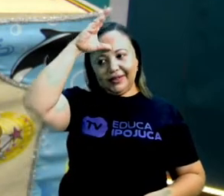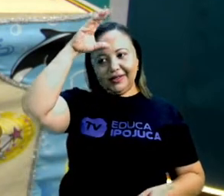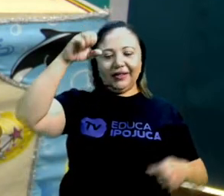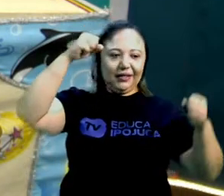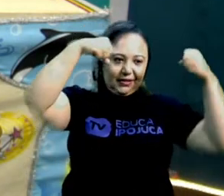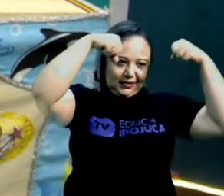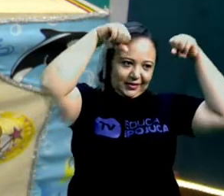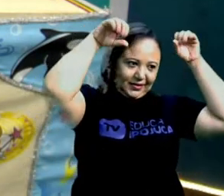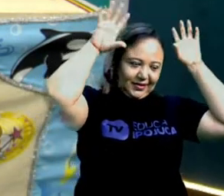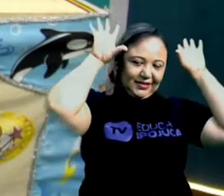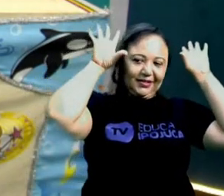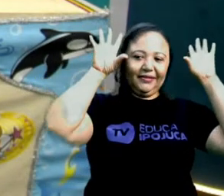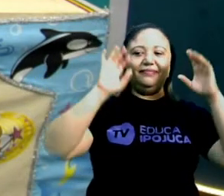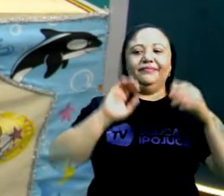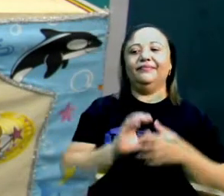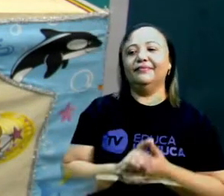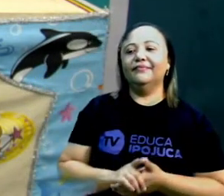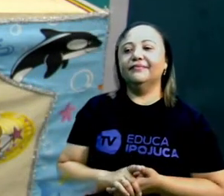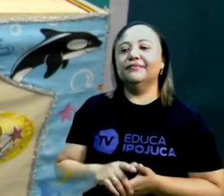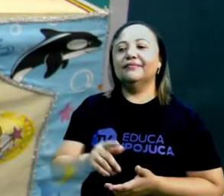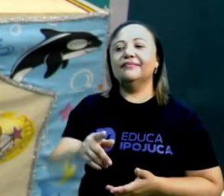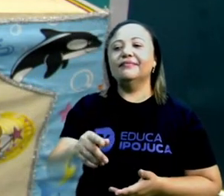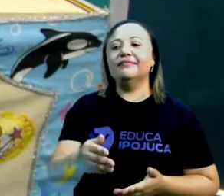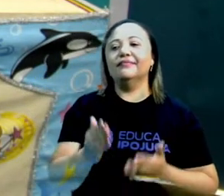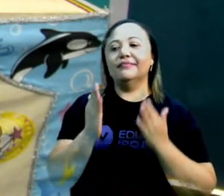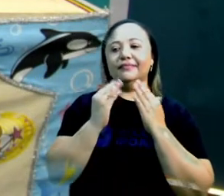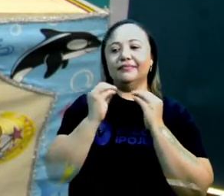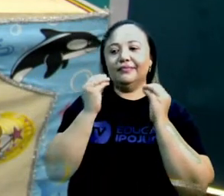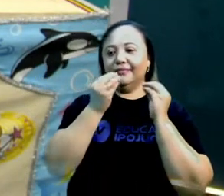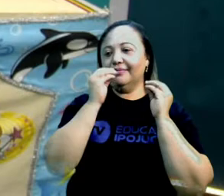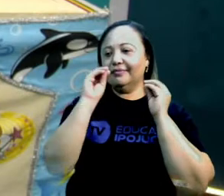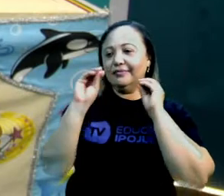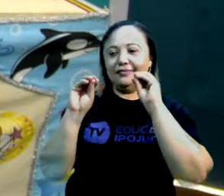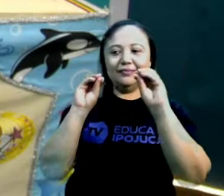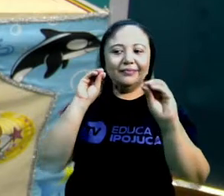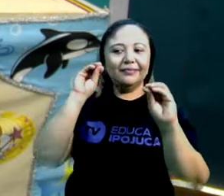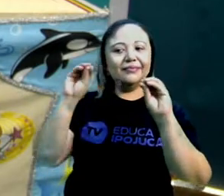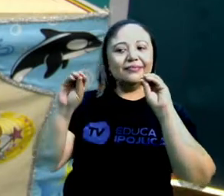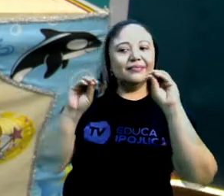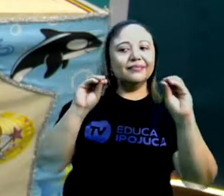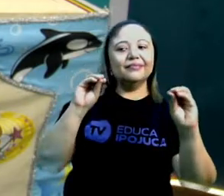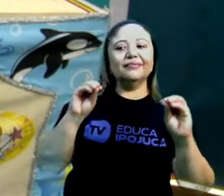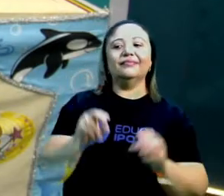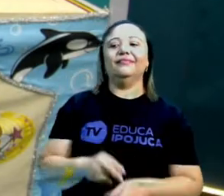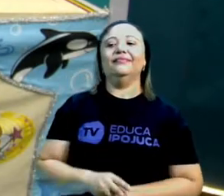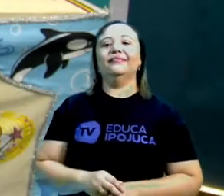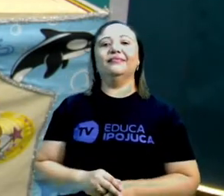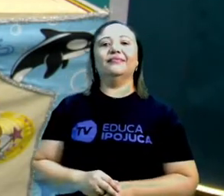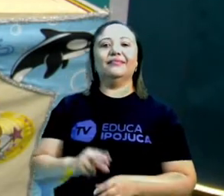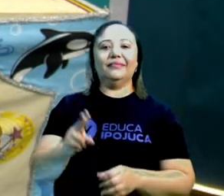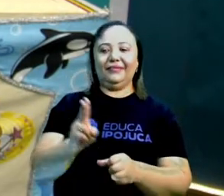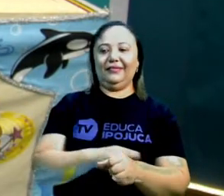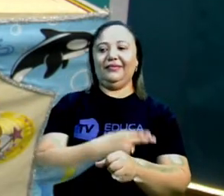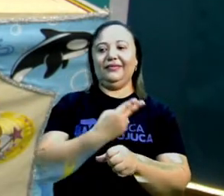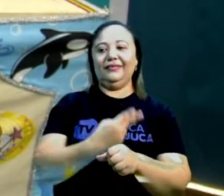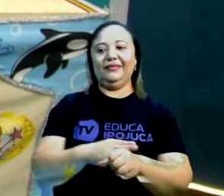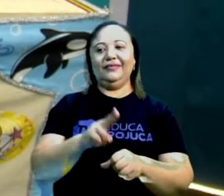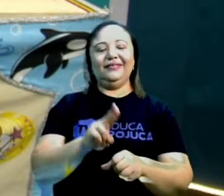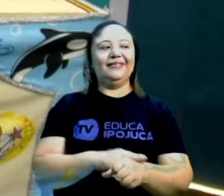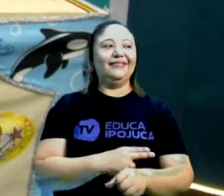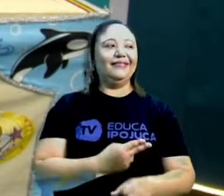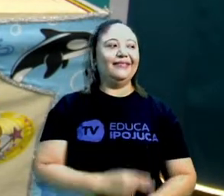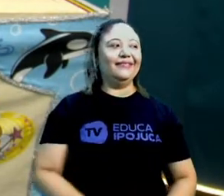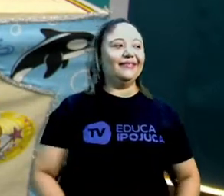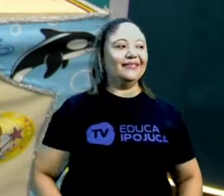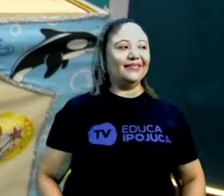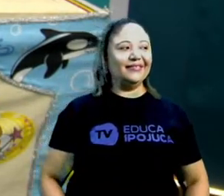Leiturinha deixa pra vocês aquele beijo bem gostoso com sabor de quê? De chocolate!